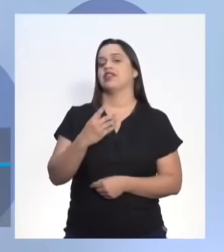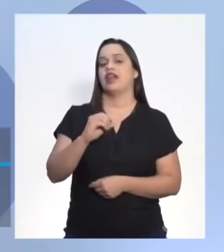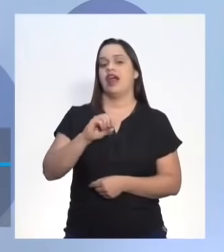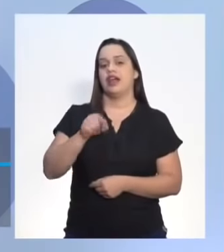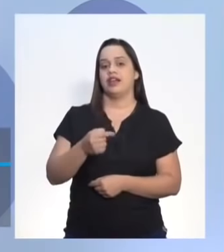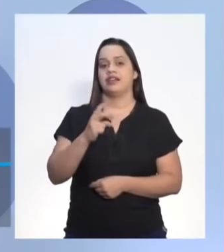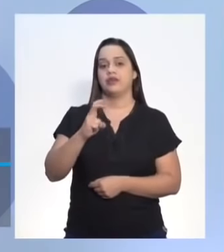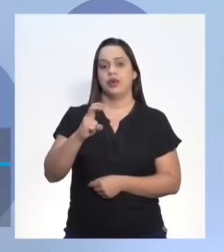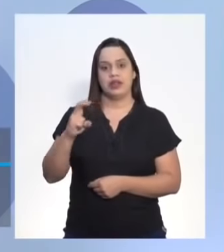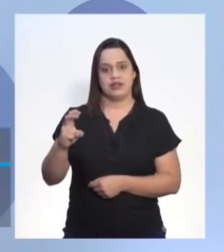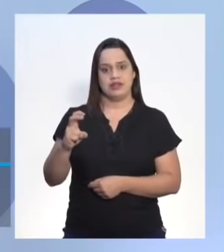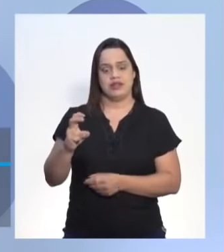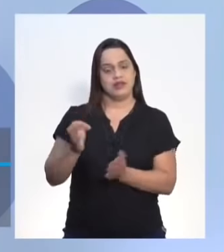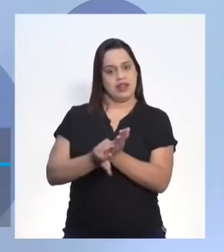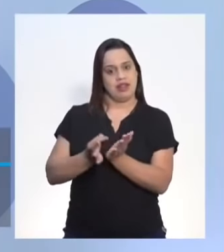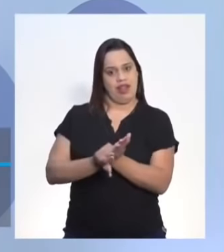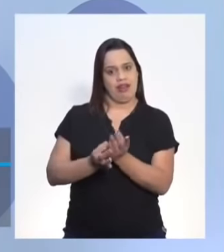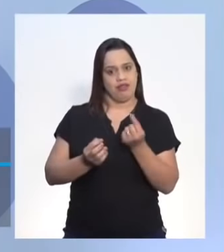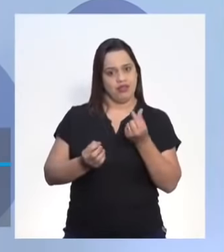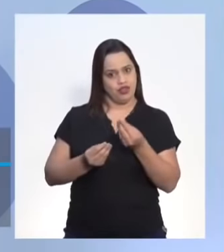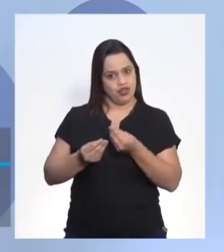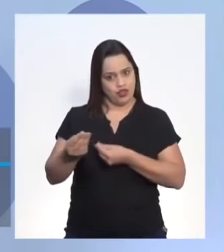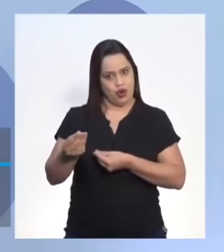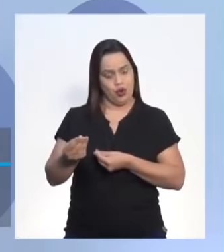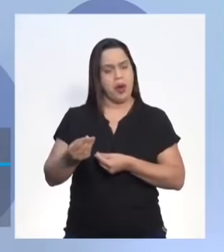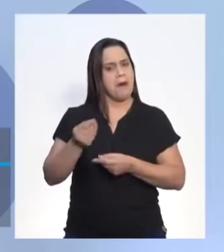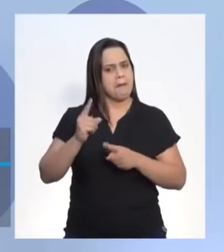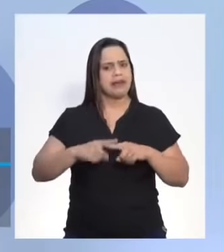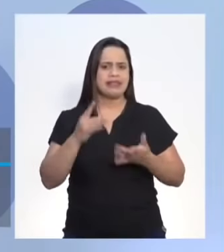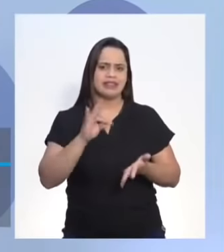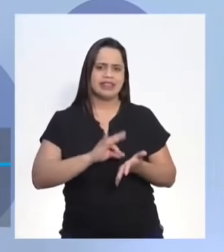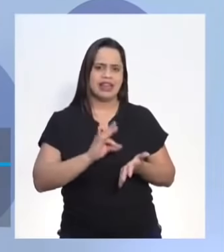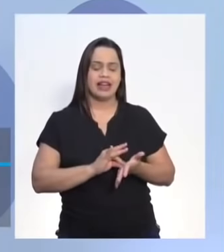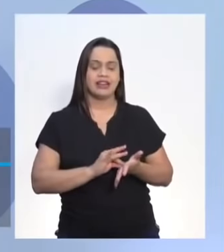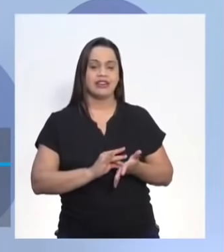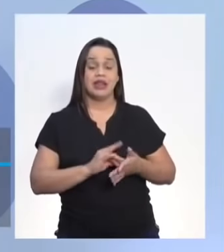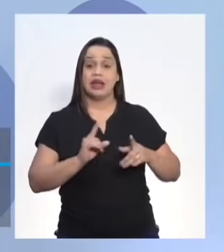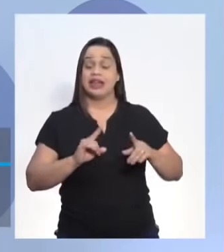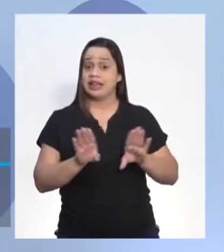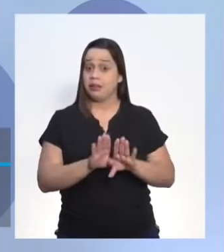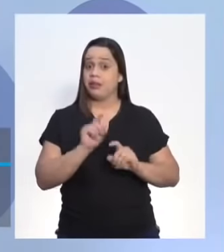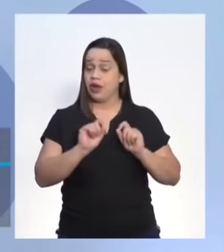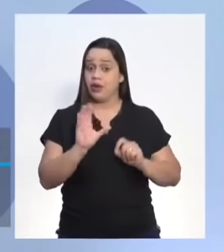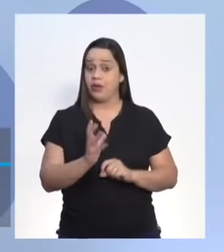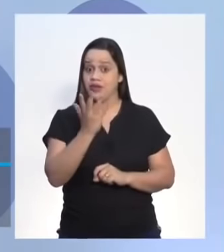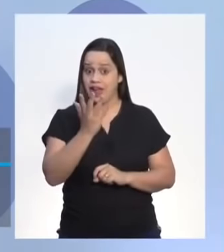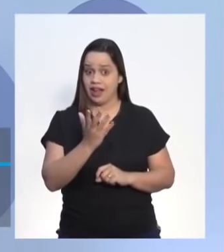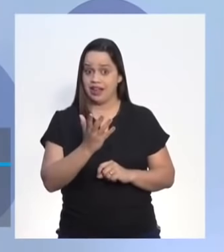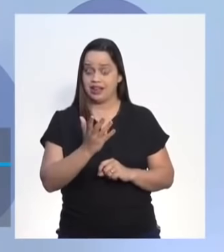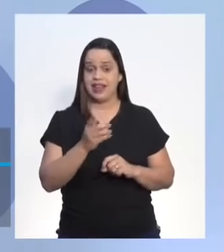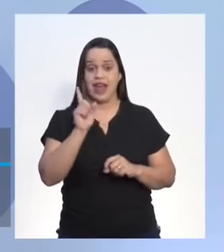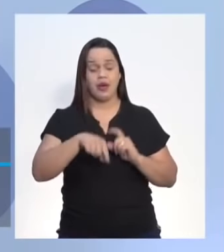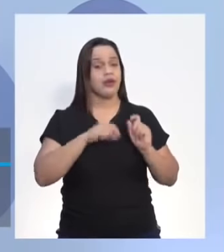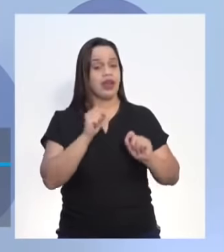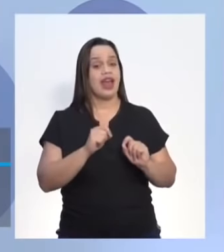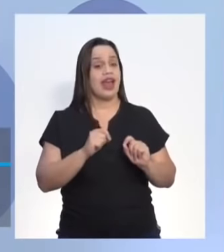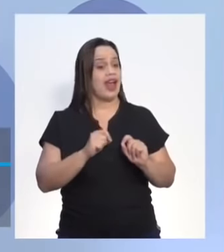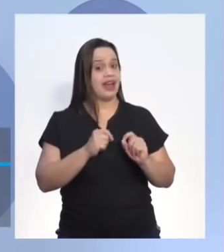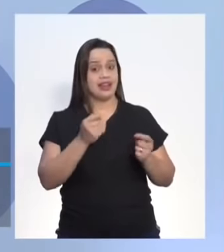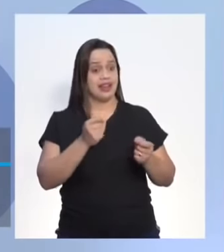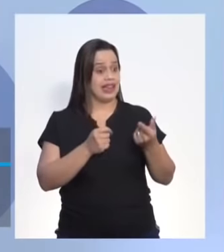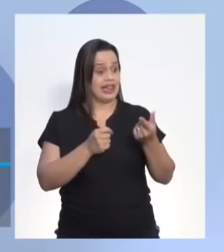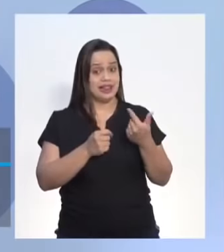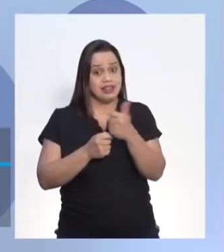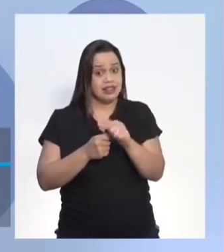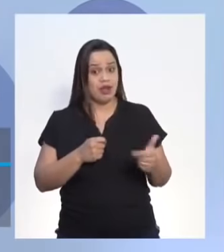110,55 de troco. Mas é a verdade mesmo, acontece no real. O que acontece muito é que eles não têm o troco, né, Osmar? Não